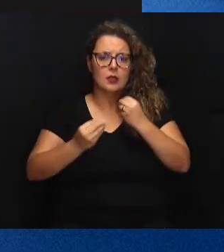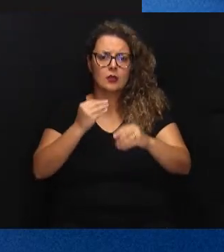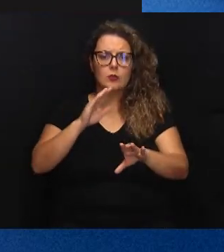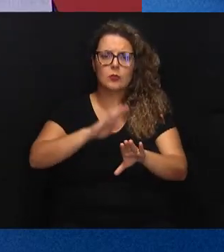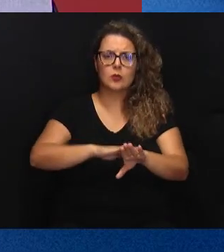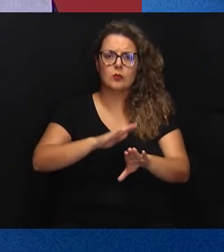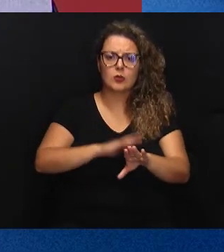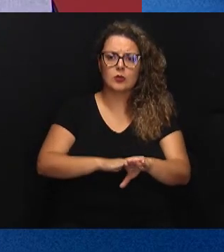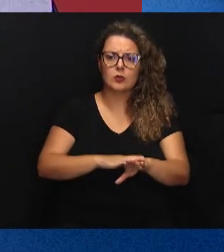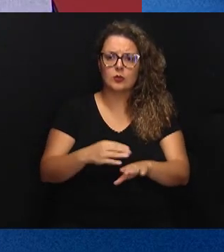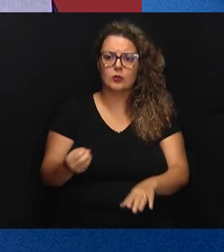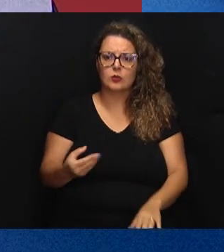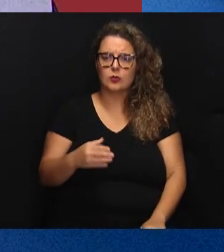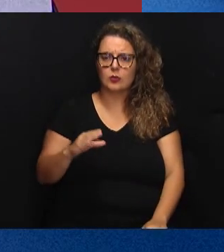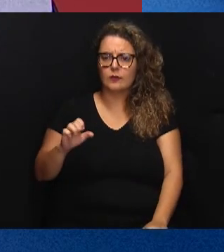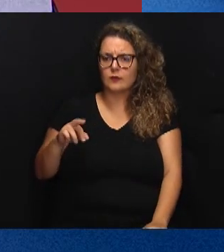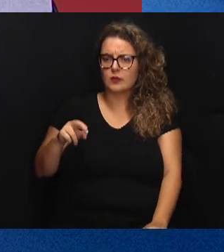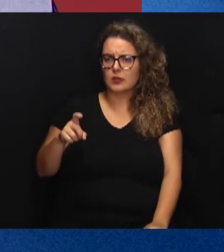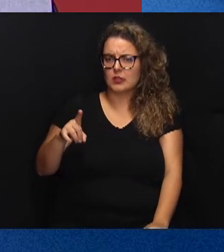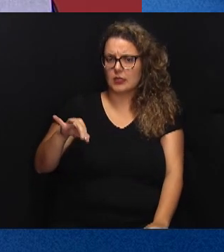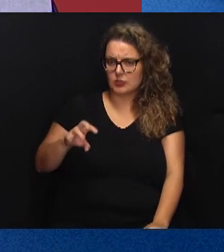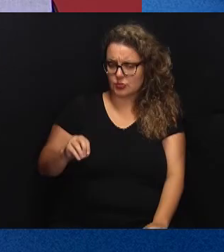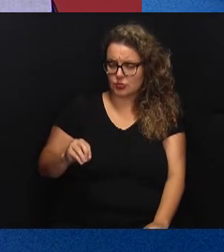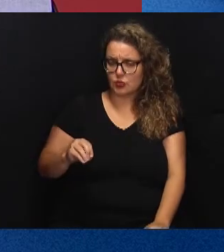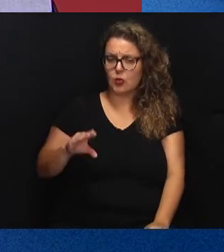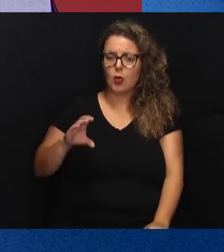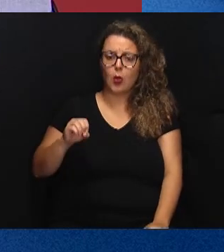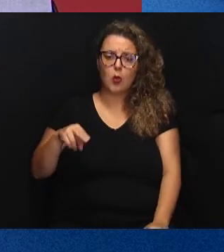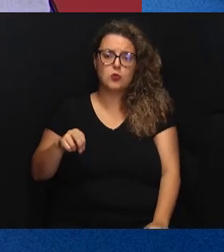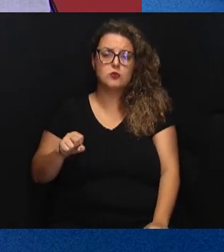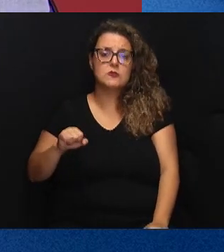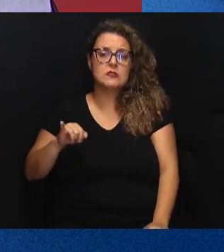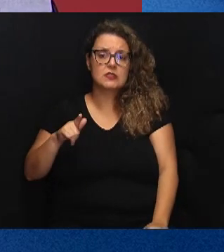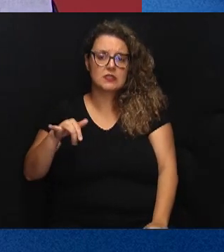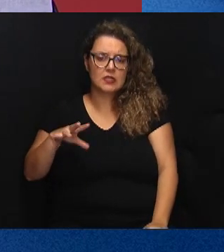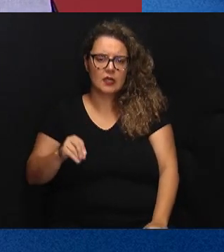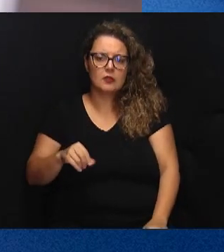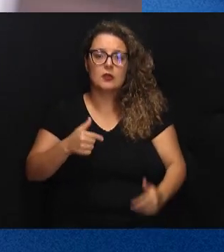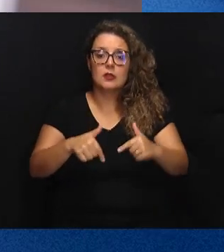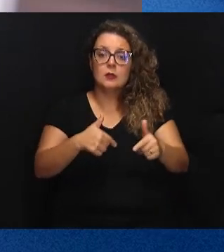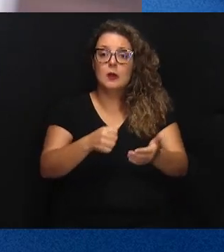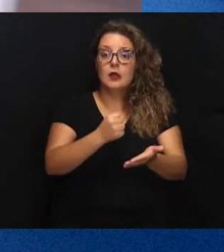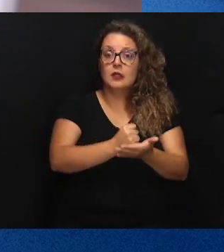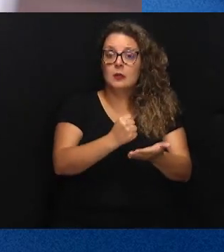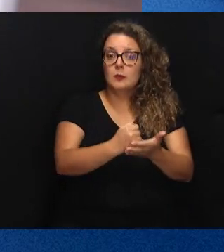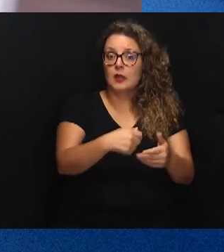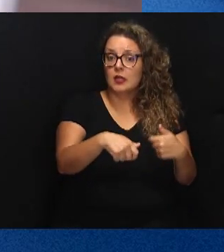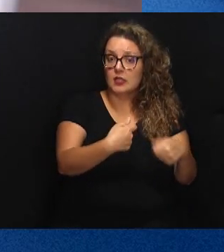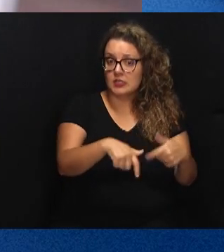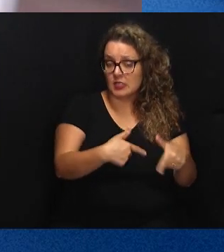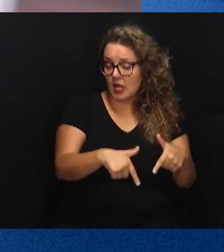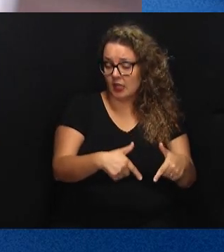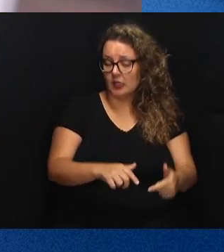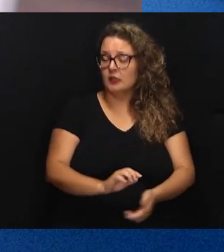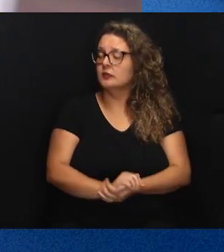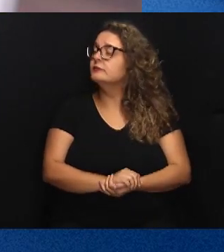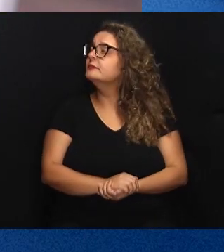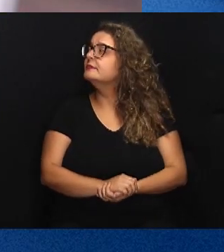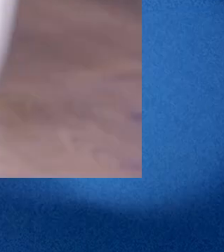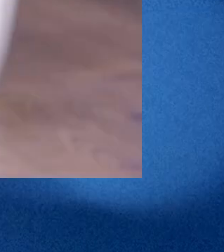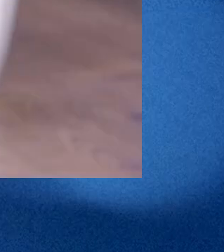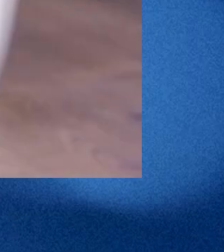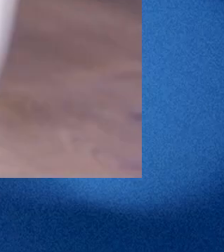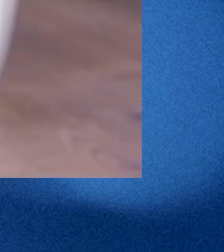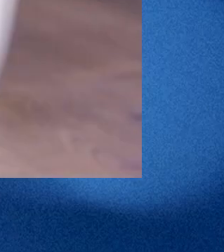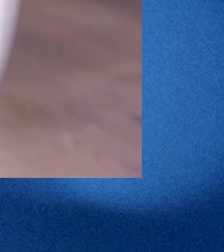do Lápis, entenda como funciona o novo crédito consignado para quem trabalha de carteira